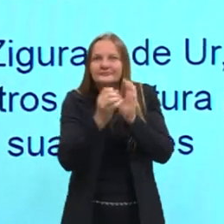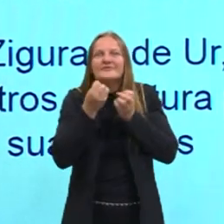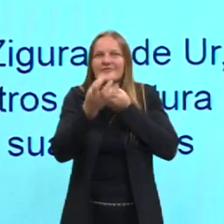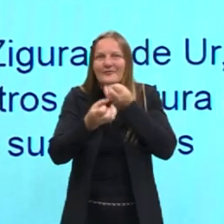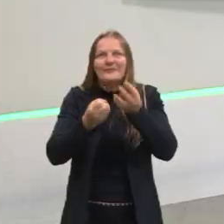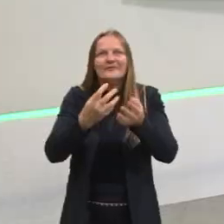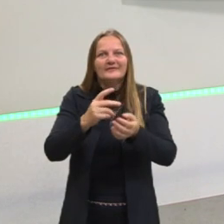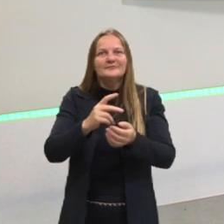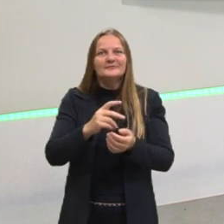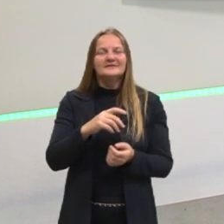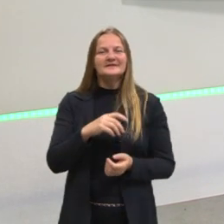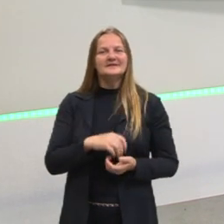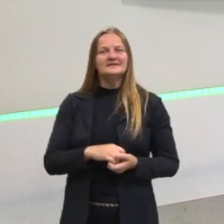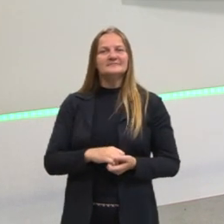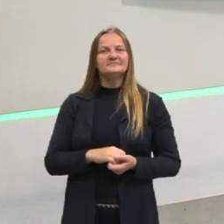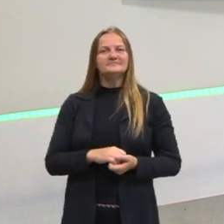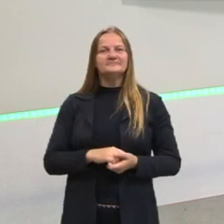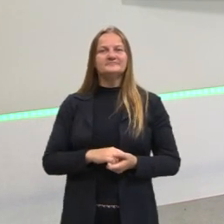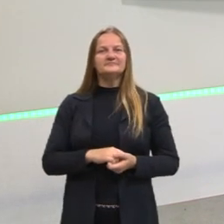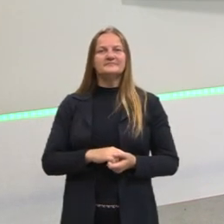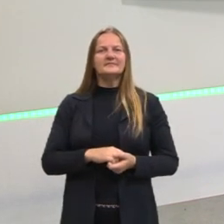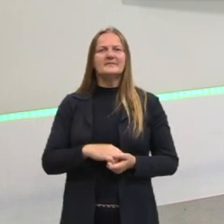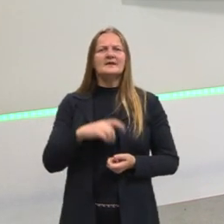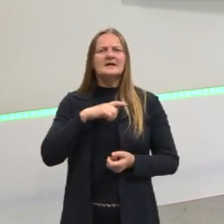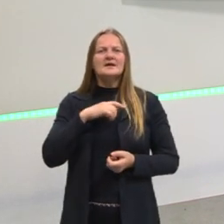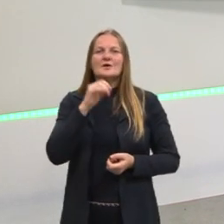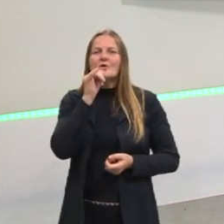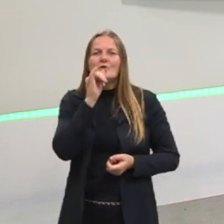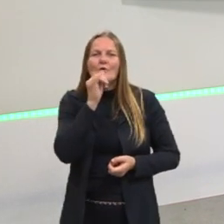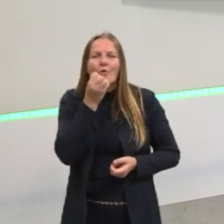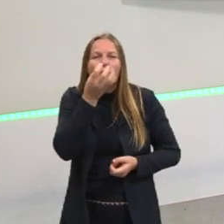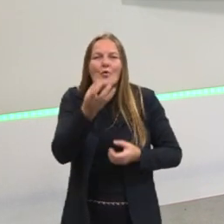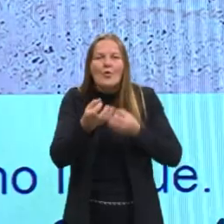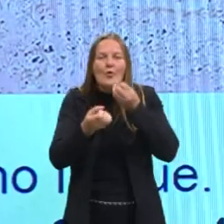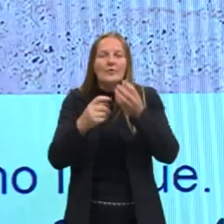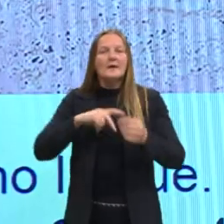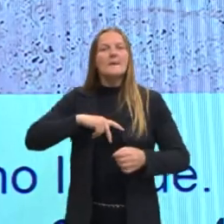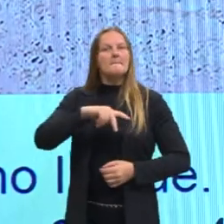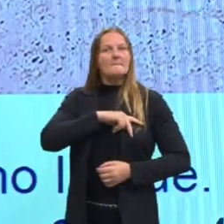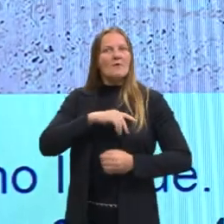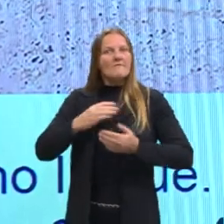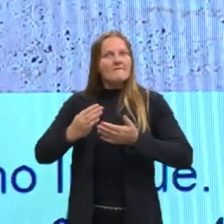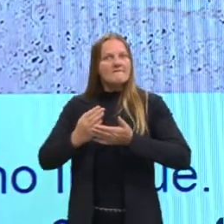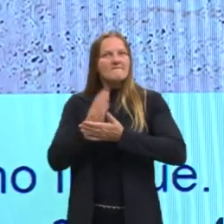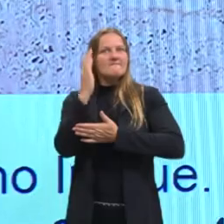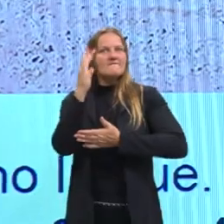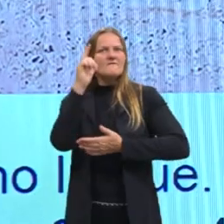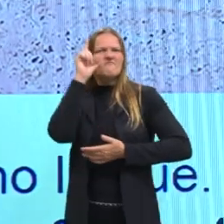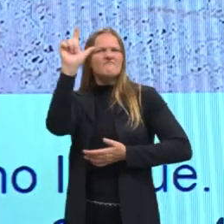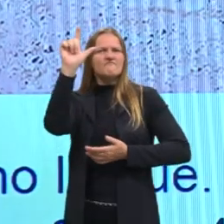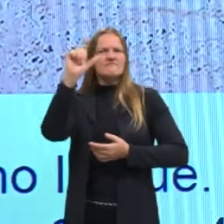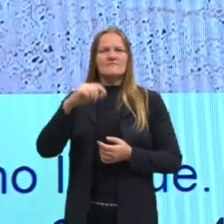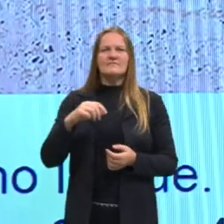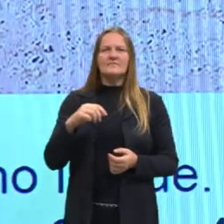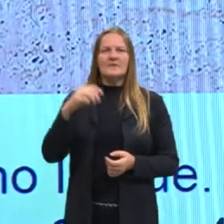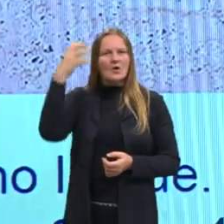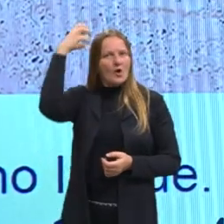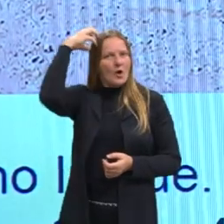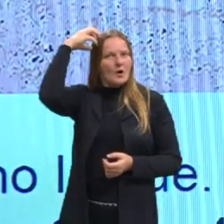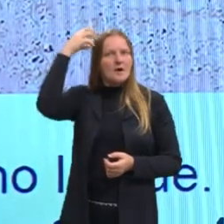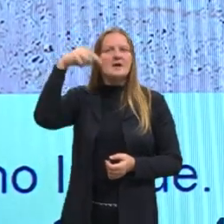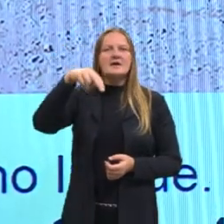específico a Estela Denário assim dacada ela narra então o novo a vitória é do reinaram